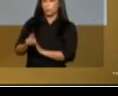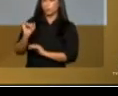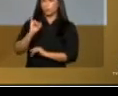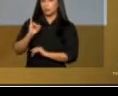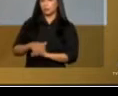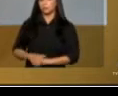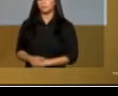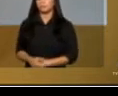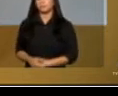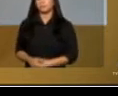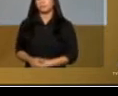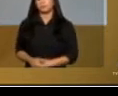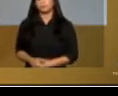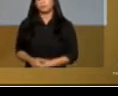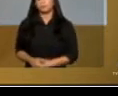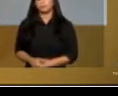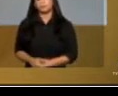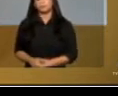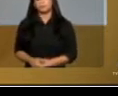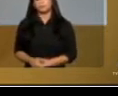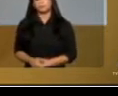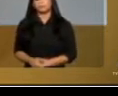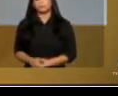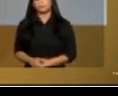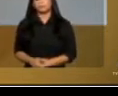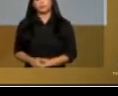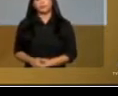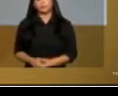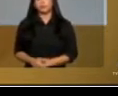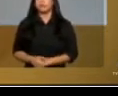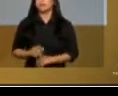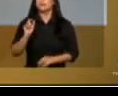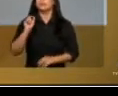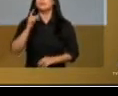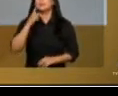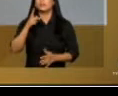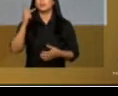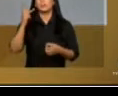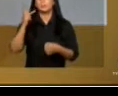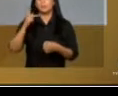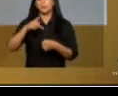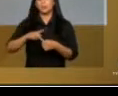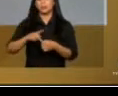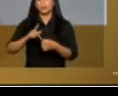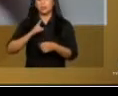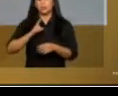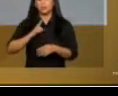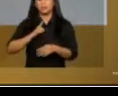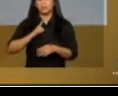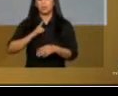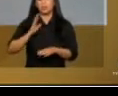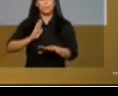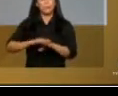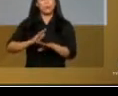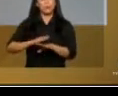relevante. Há muitas críticas sobre o fato da Petrobras ainda deter quase um monopólio na área